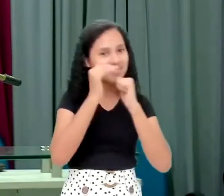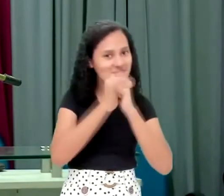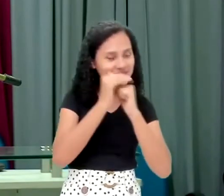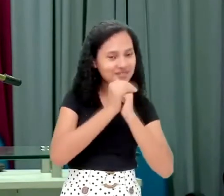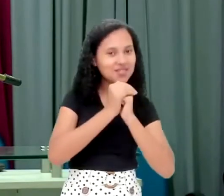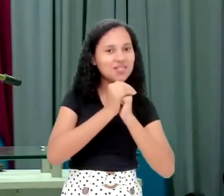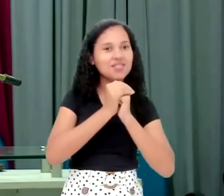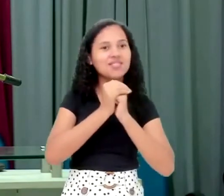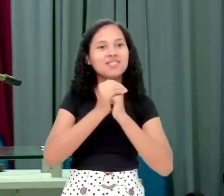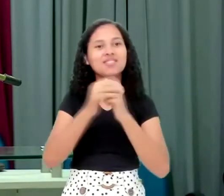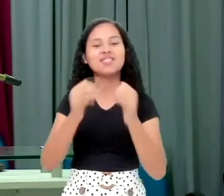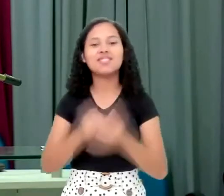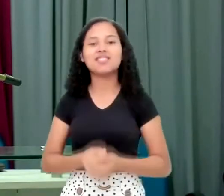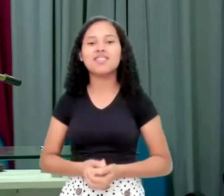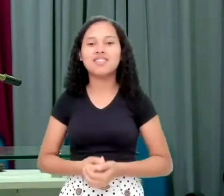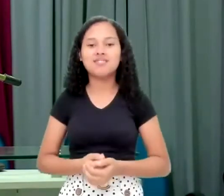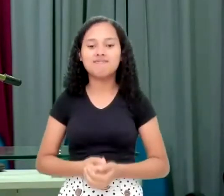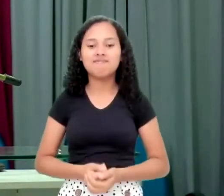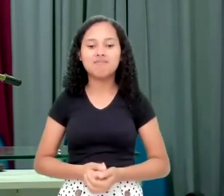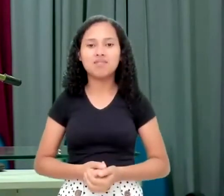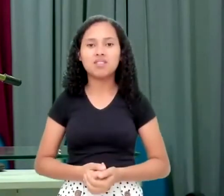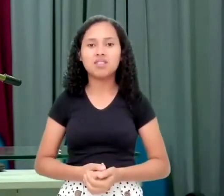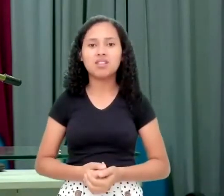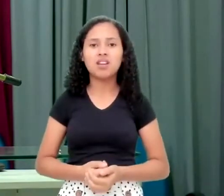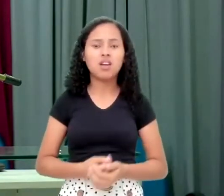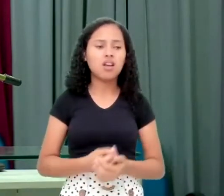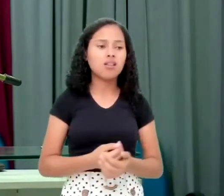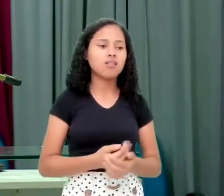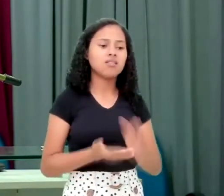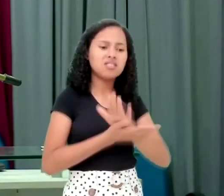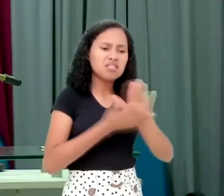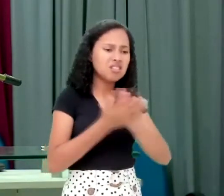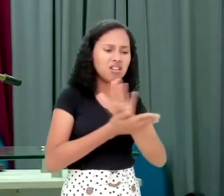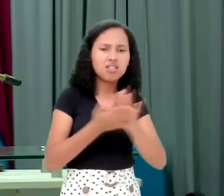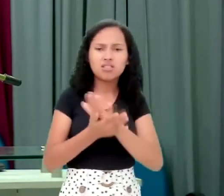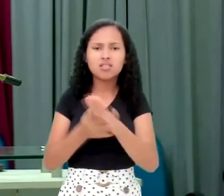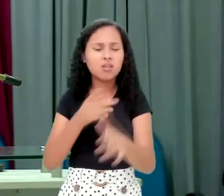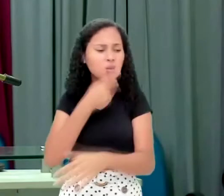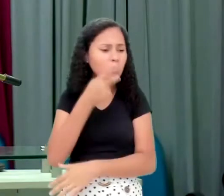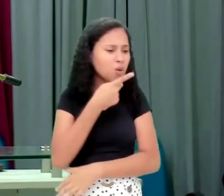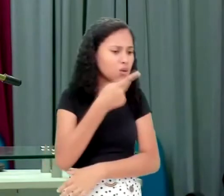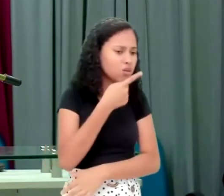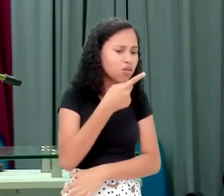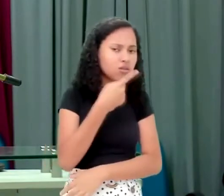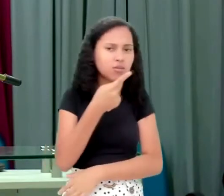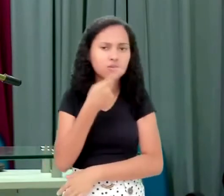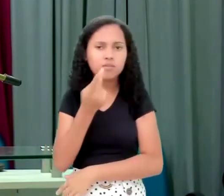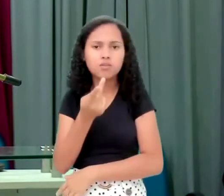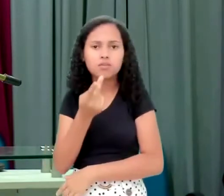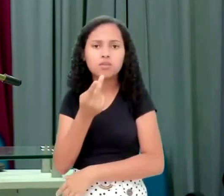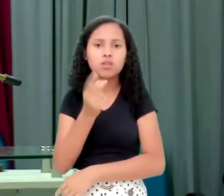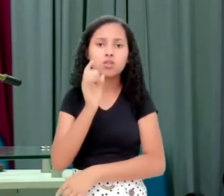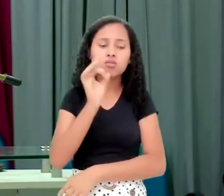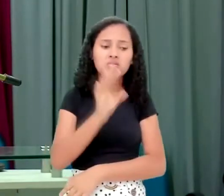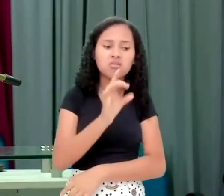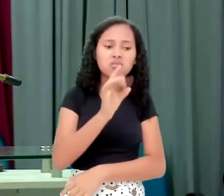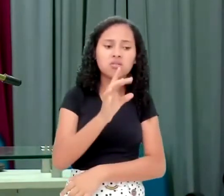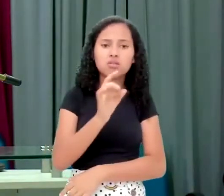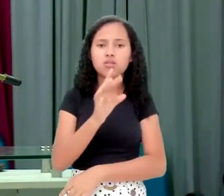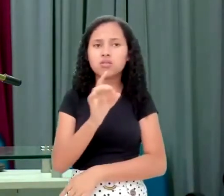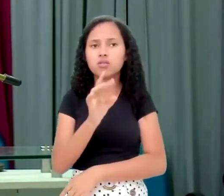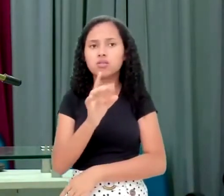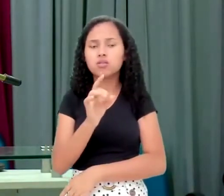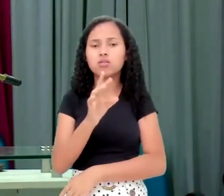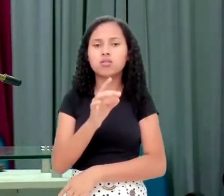grande, que não saía nada da sua boca, nada inteligível, senão balbuciando alguma